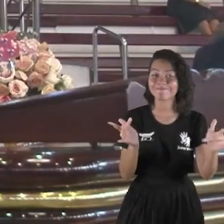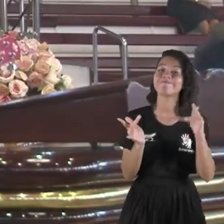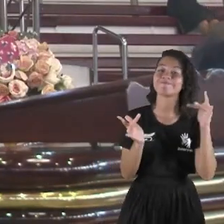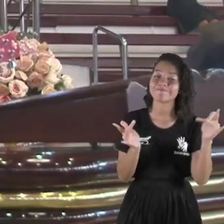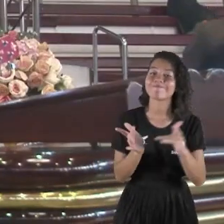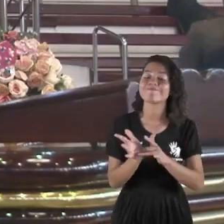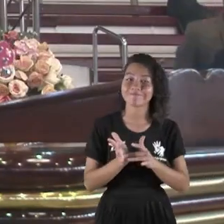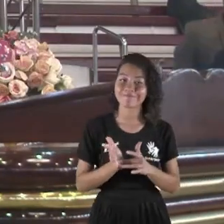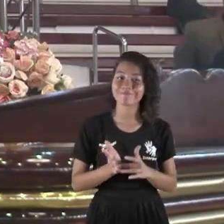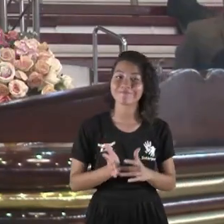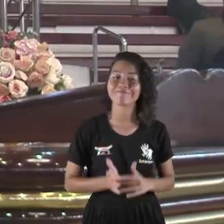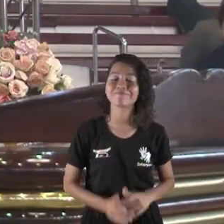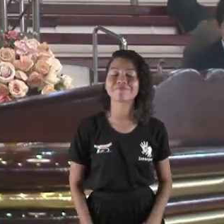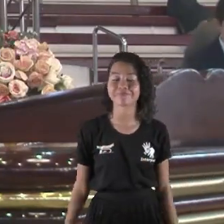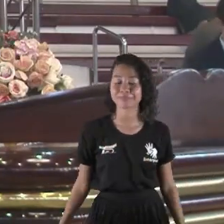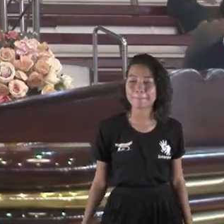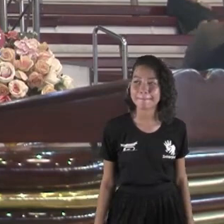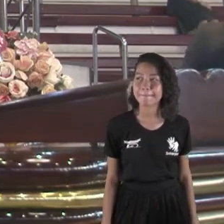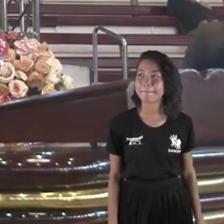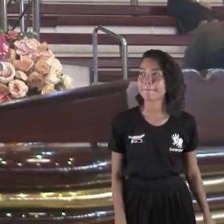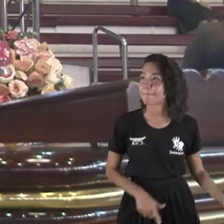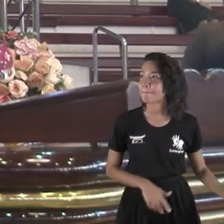majestade de